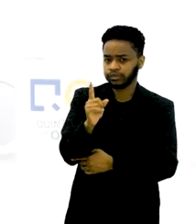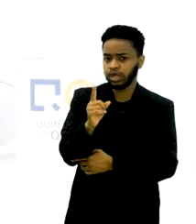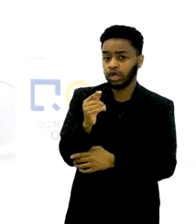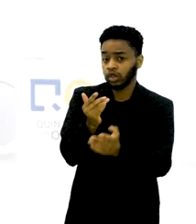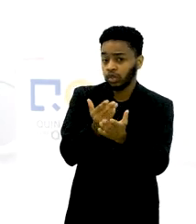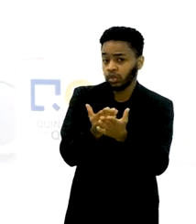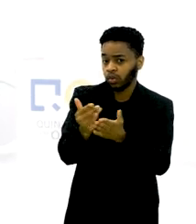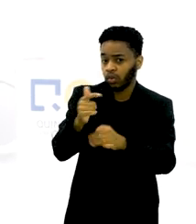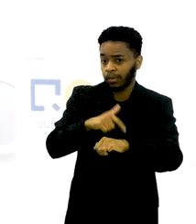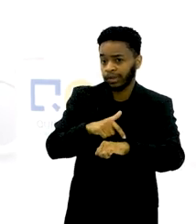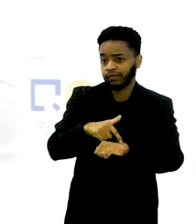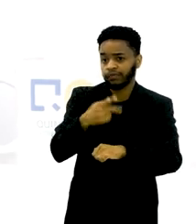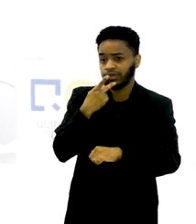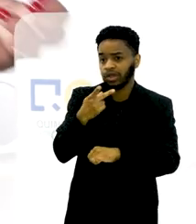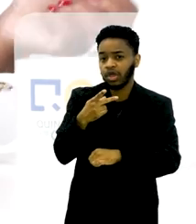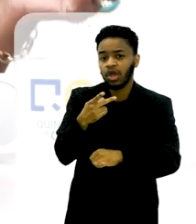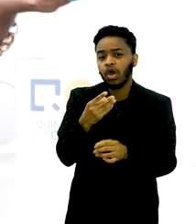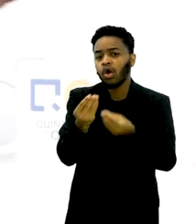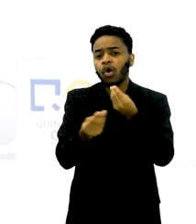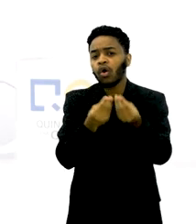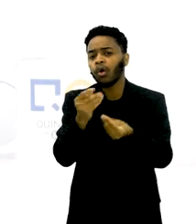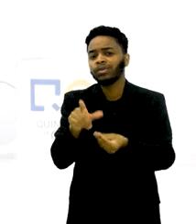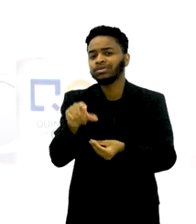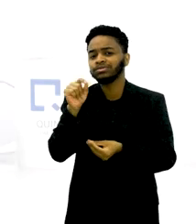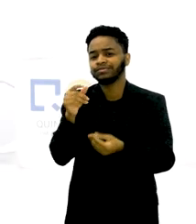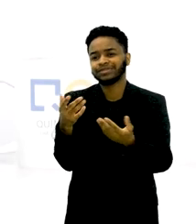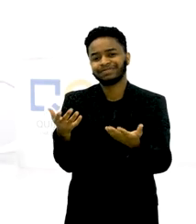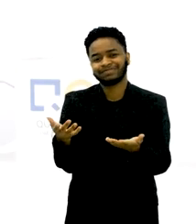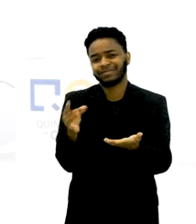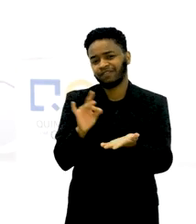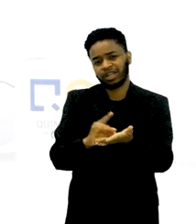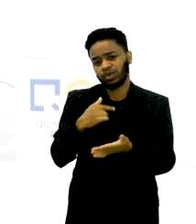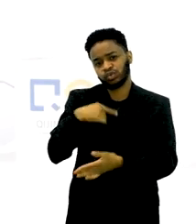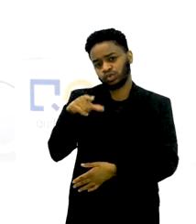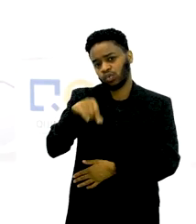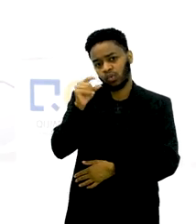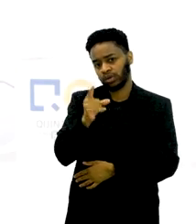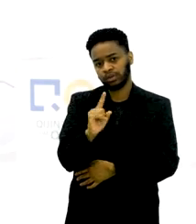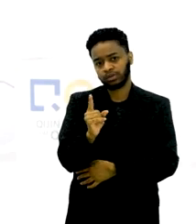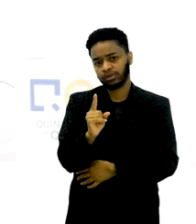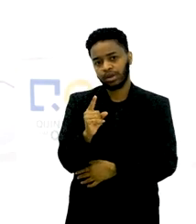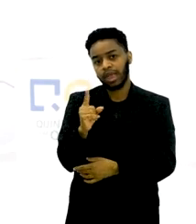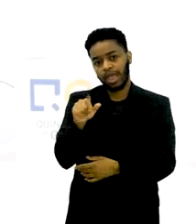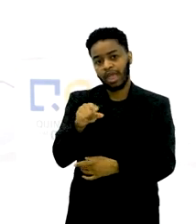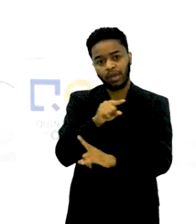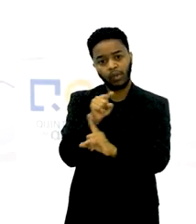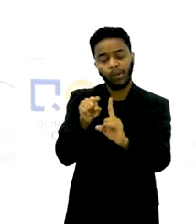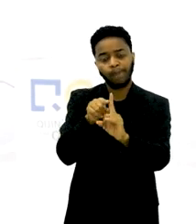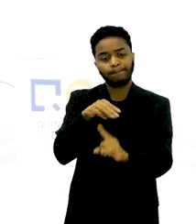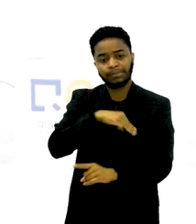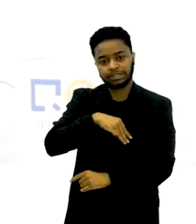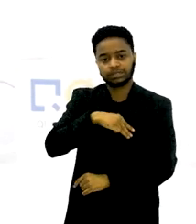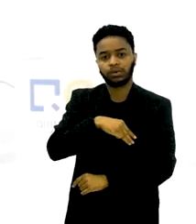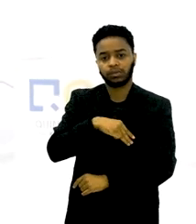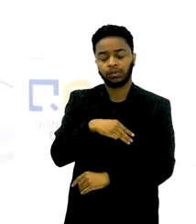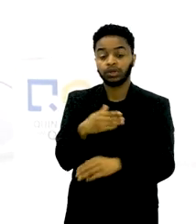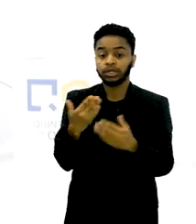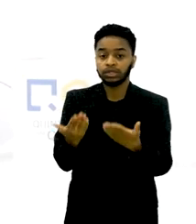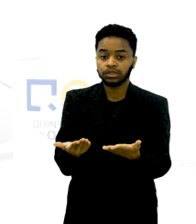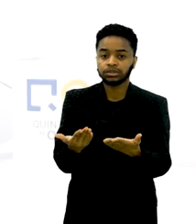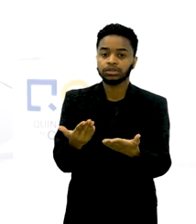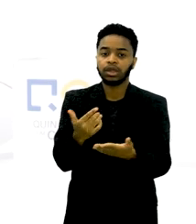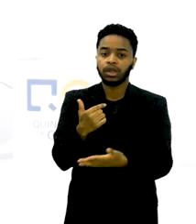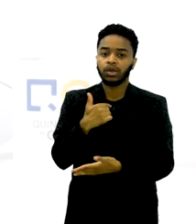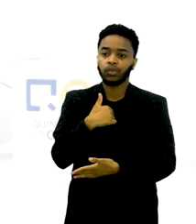você logo na hora que a gente oi e você como você ter não foi escolha é missão e eu